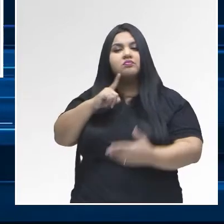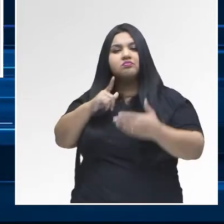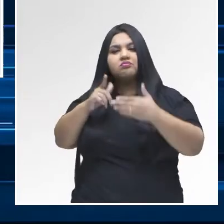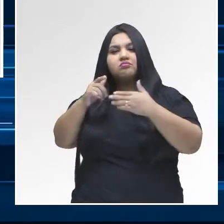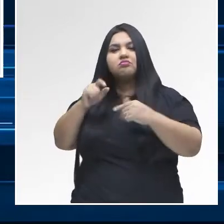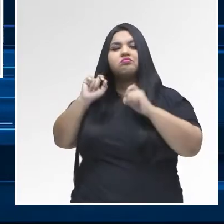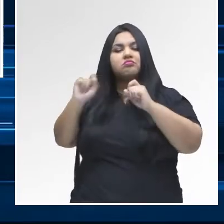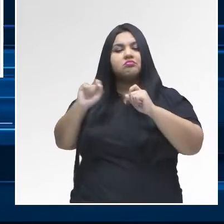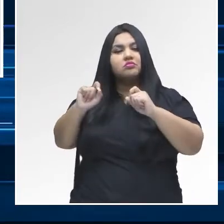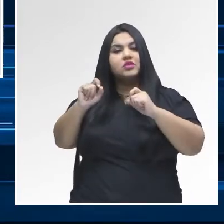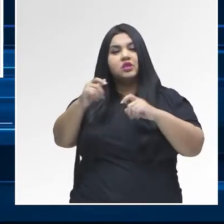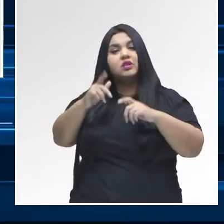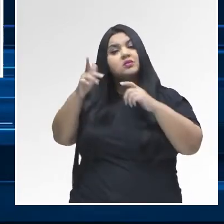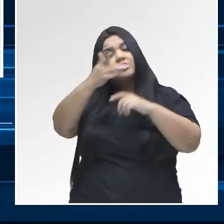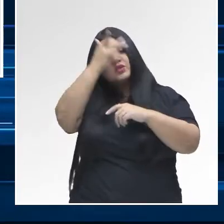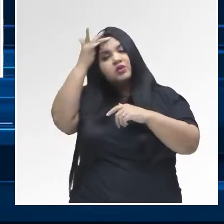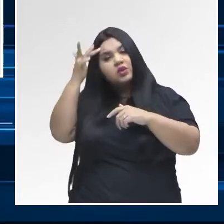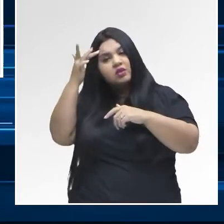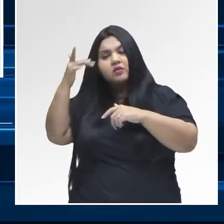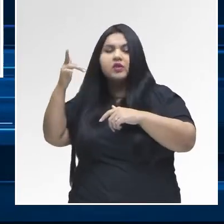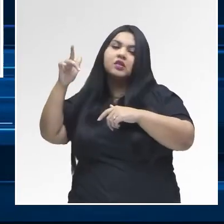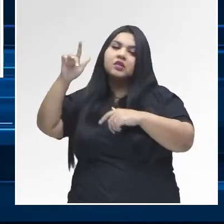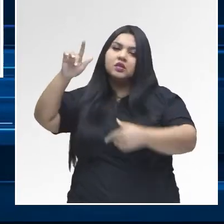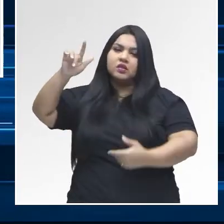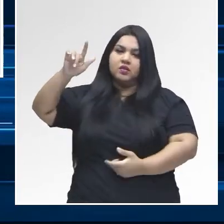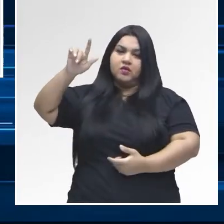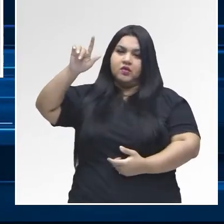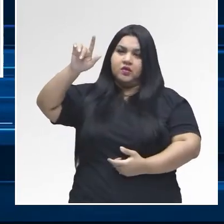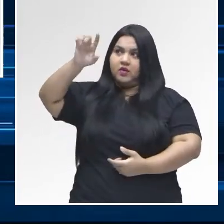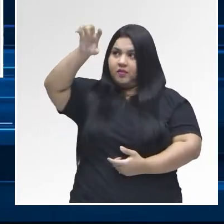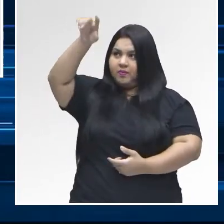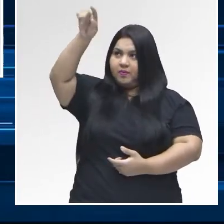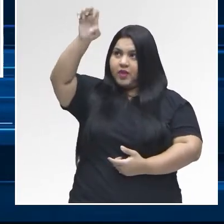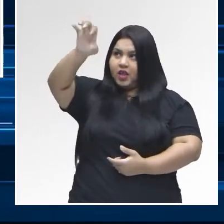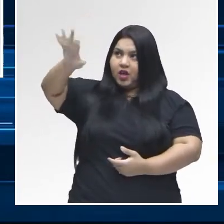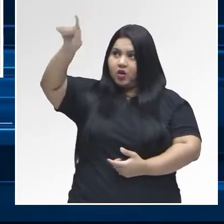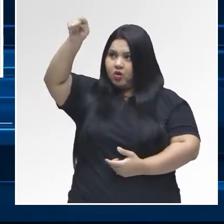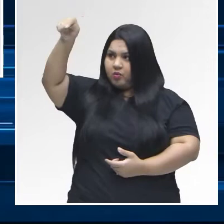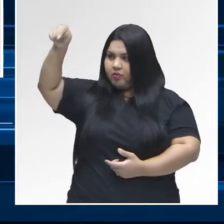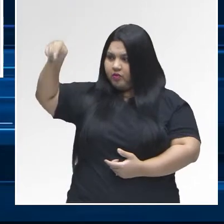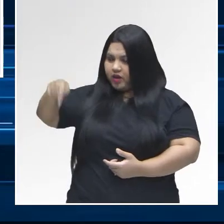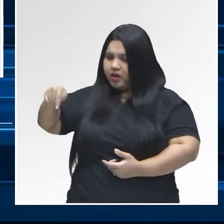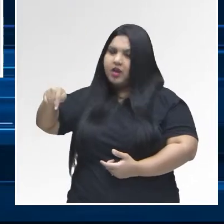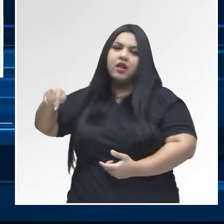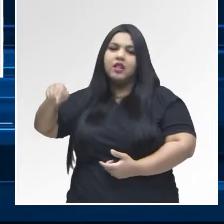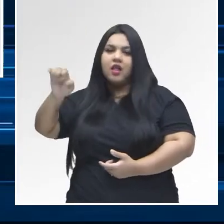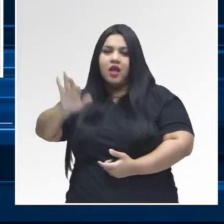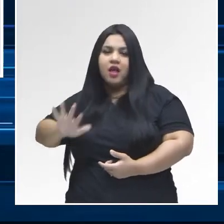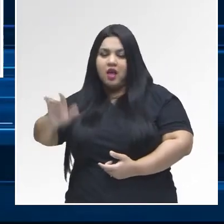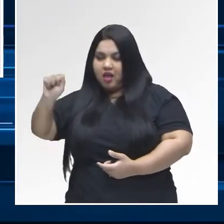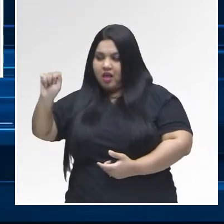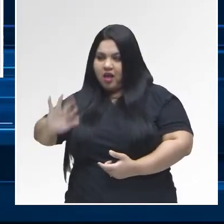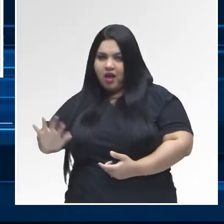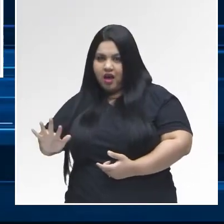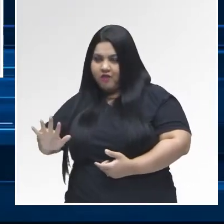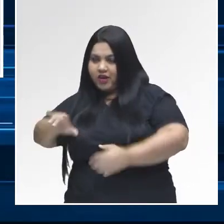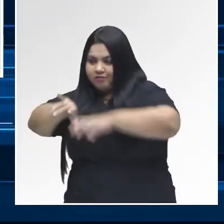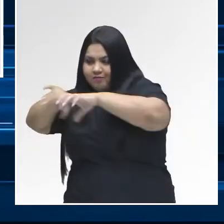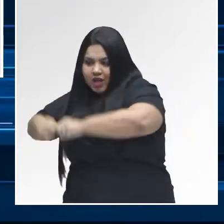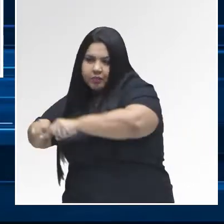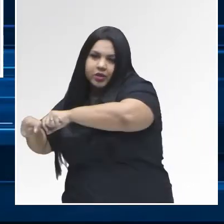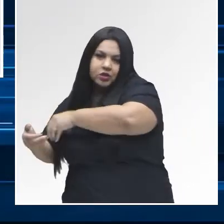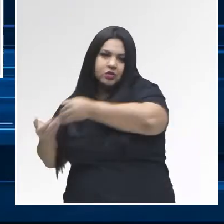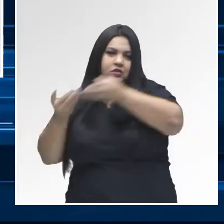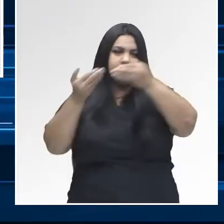onde essas pessoas capturadas foram levadas. Em verde, você tem para as Américas, e em vermelho para o Oriente